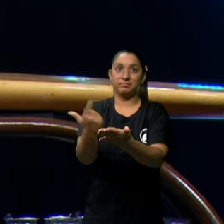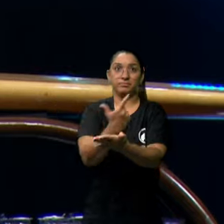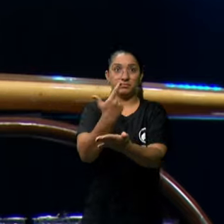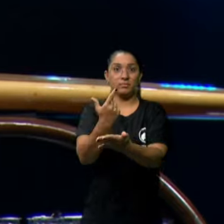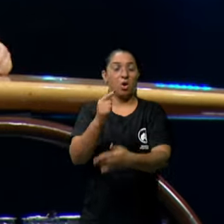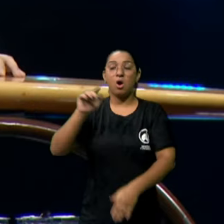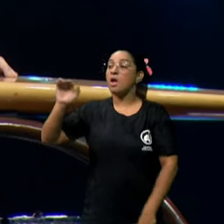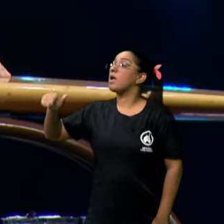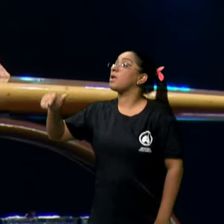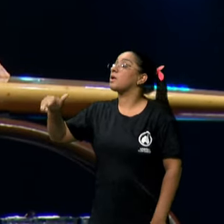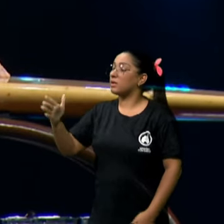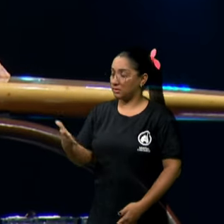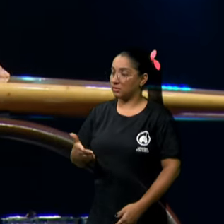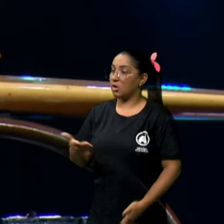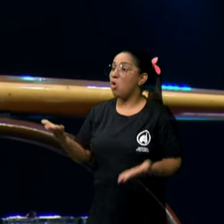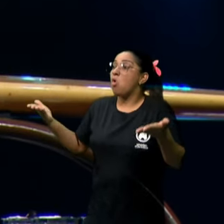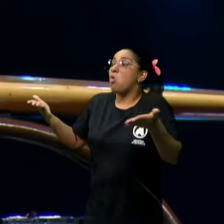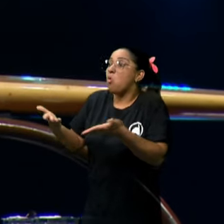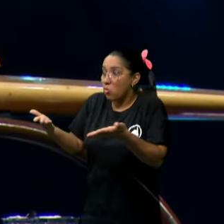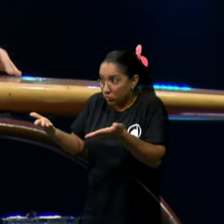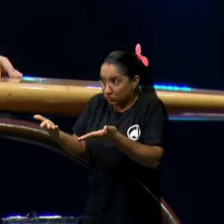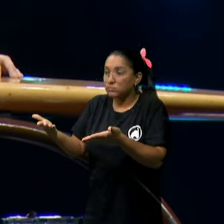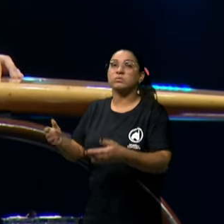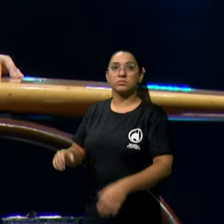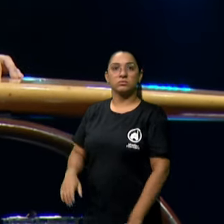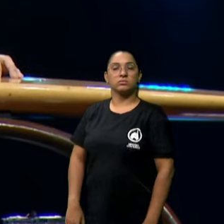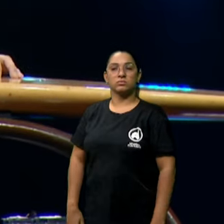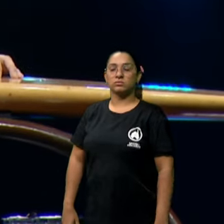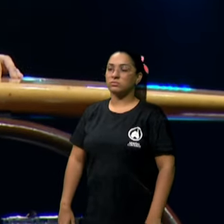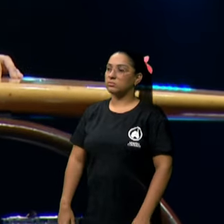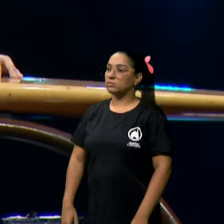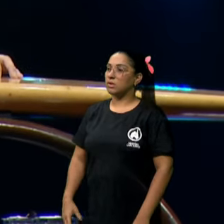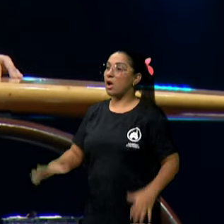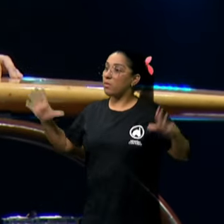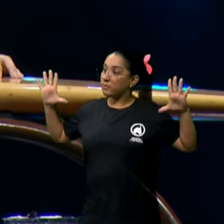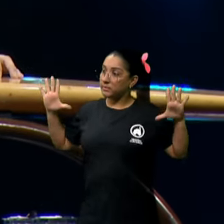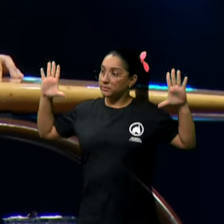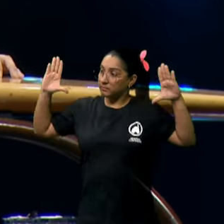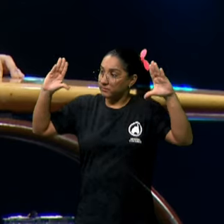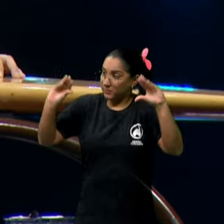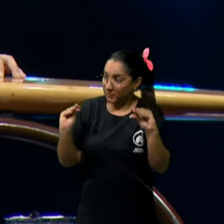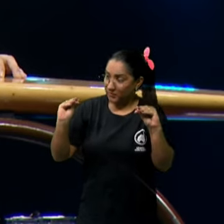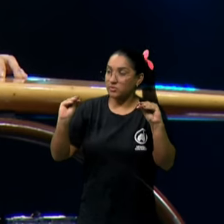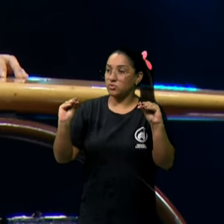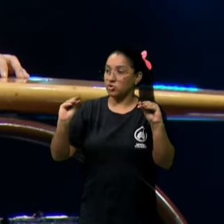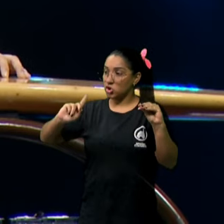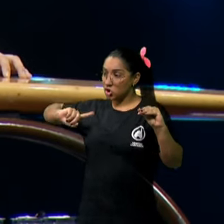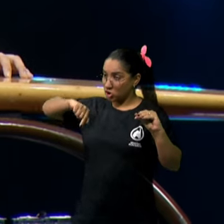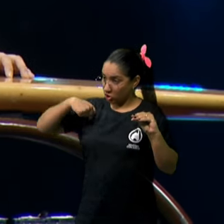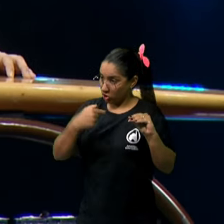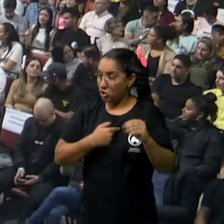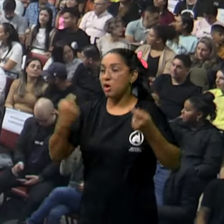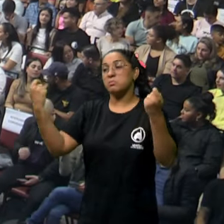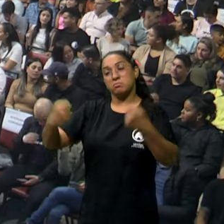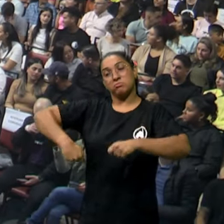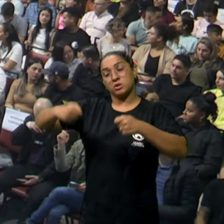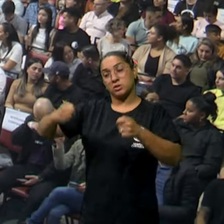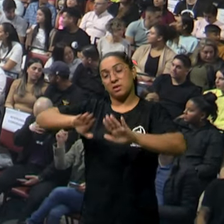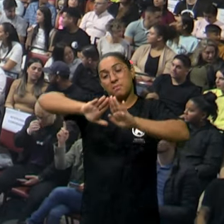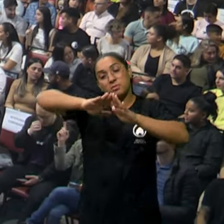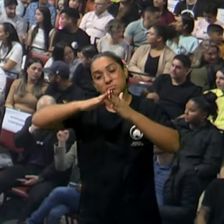Fala seu irmão hoje é uma noite em que livros